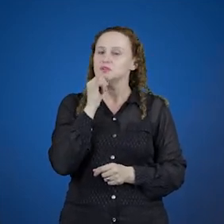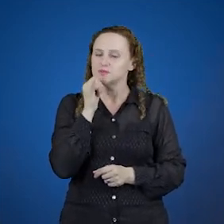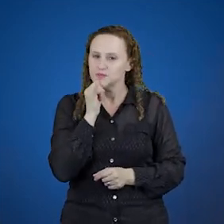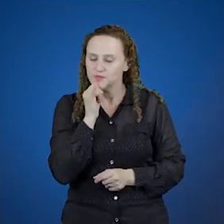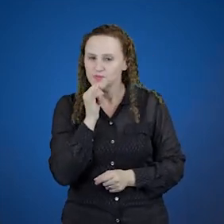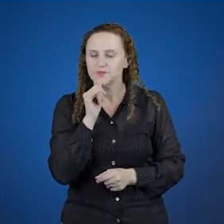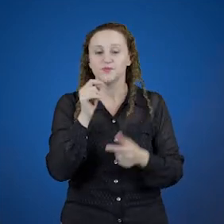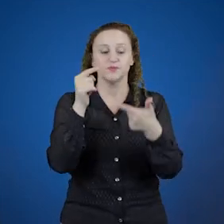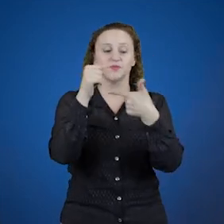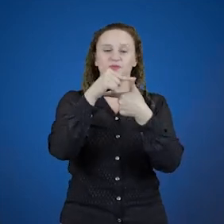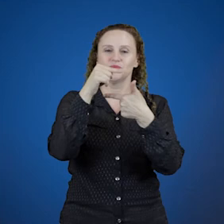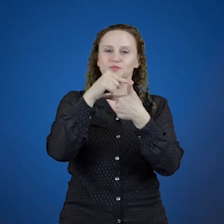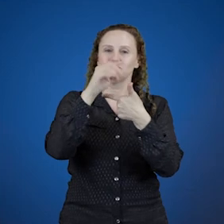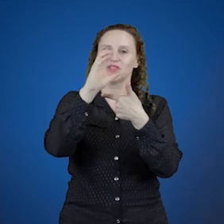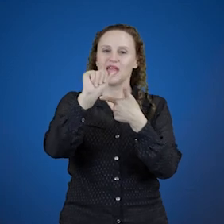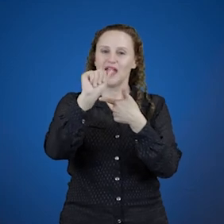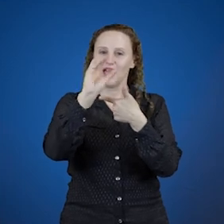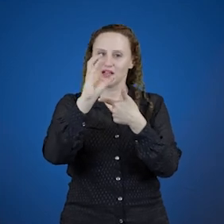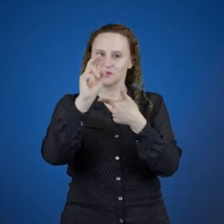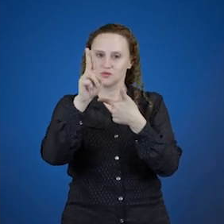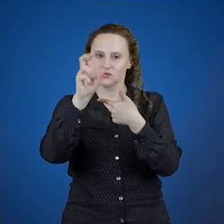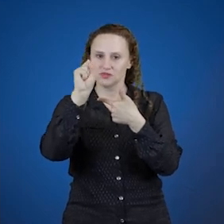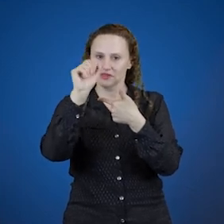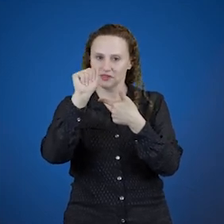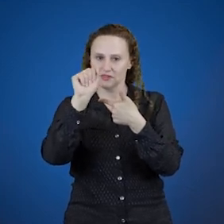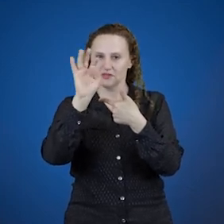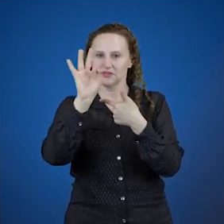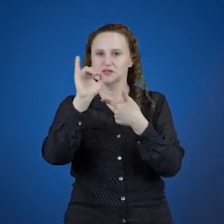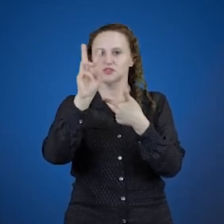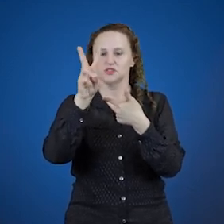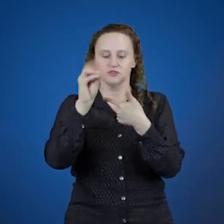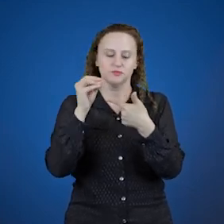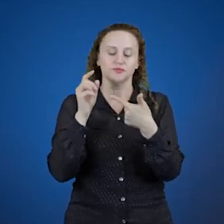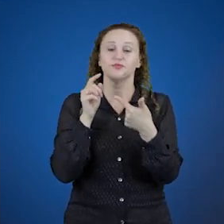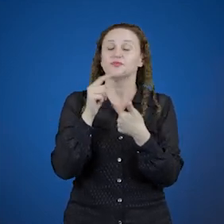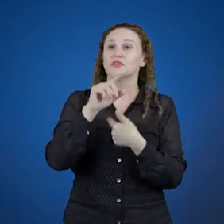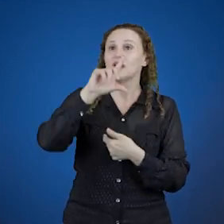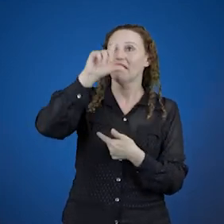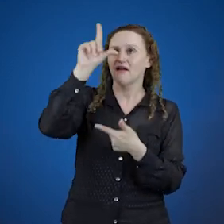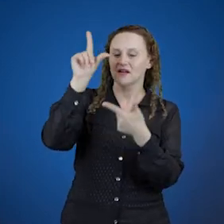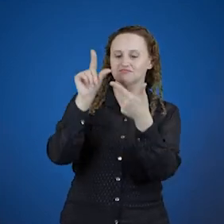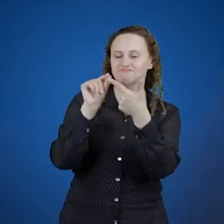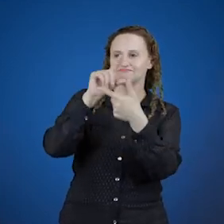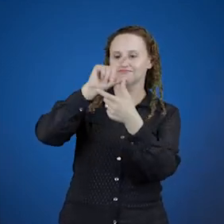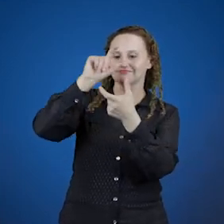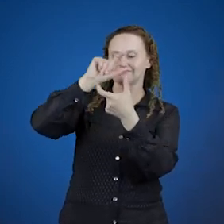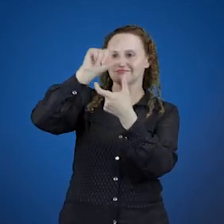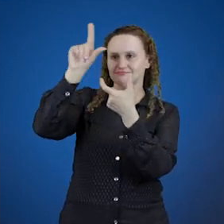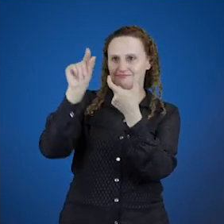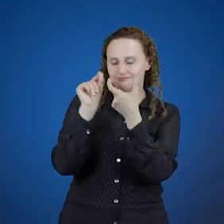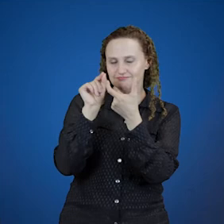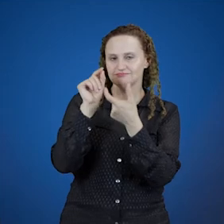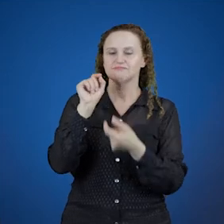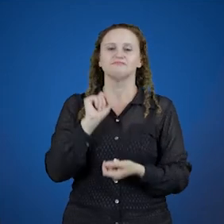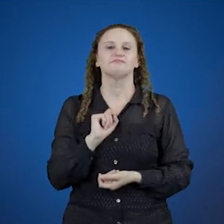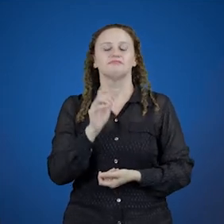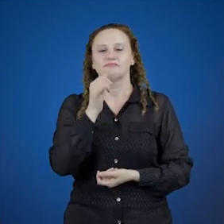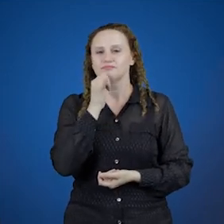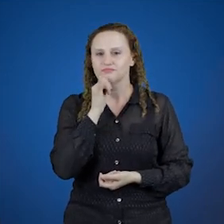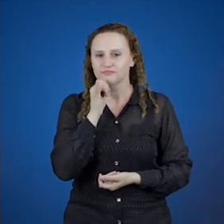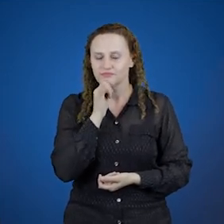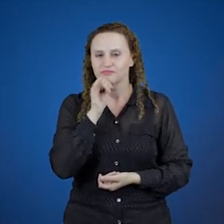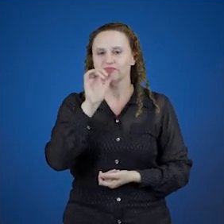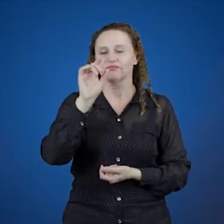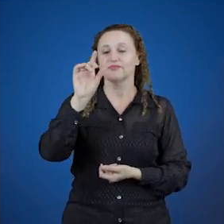acusativo e a claridade depende da lua palavra lua e deve ser escrita em latim